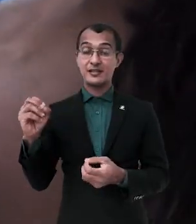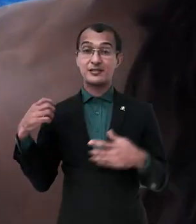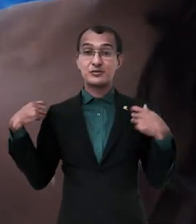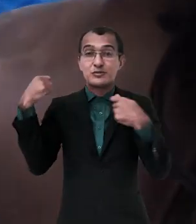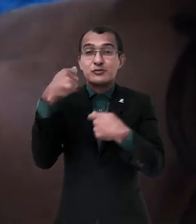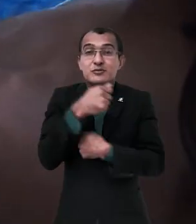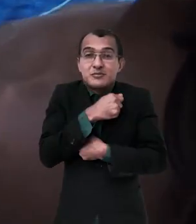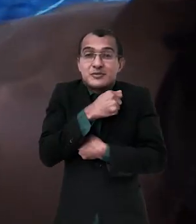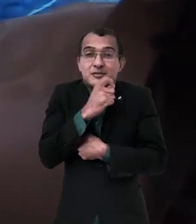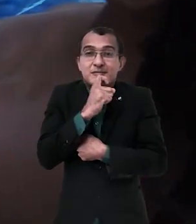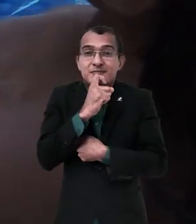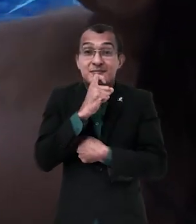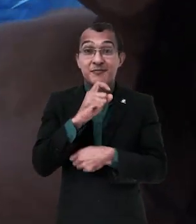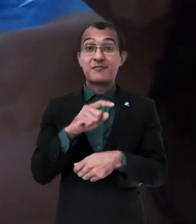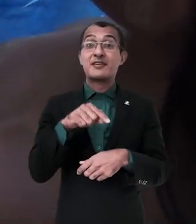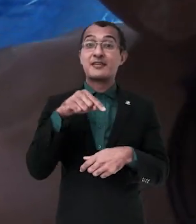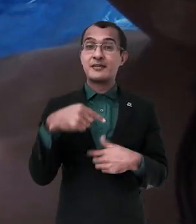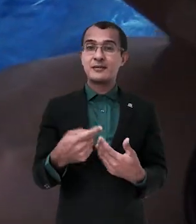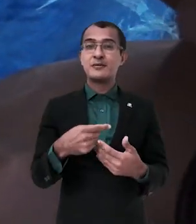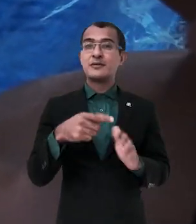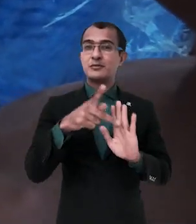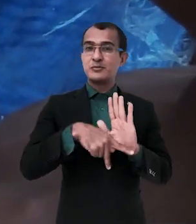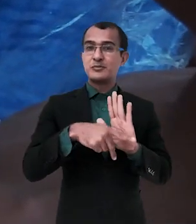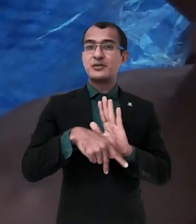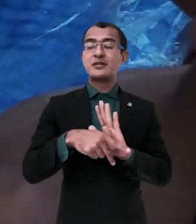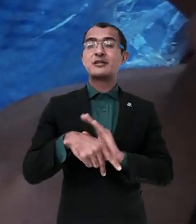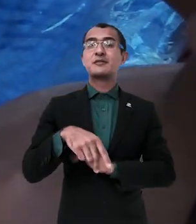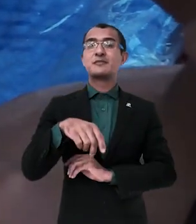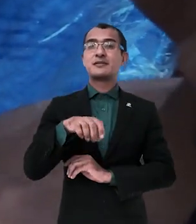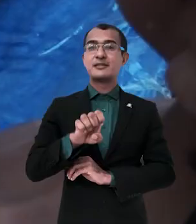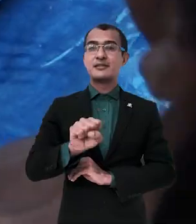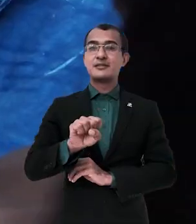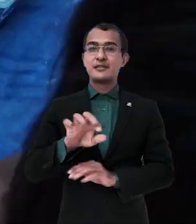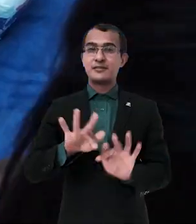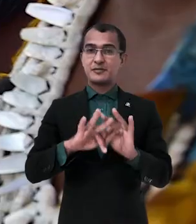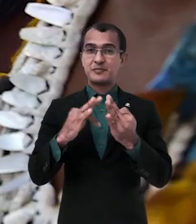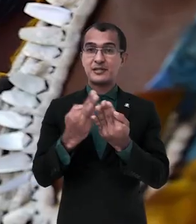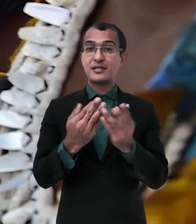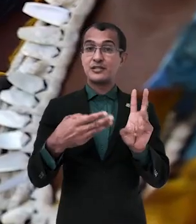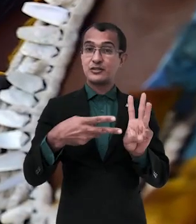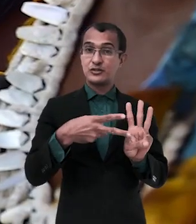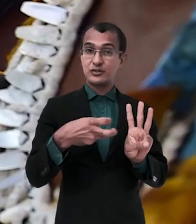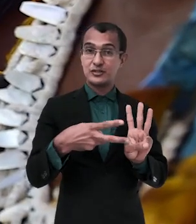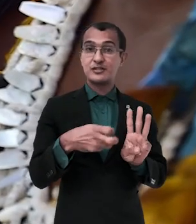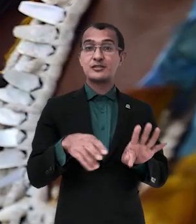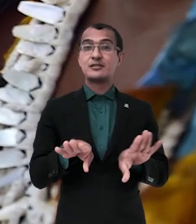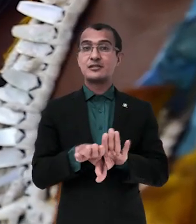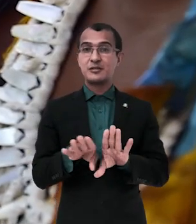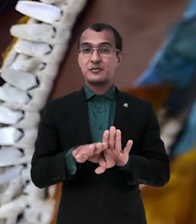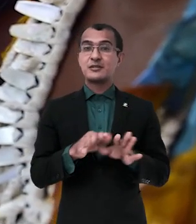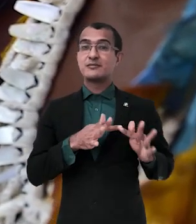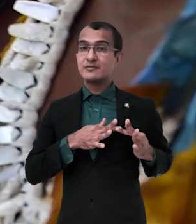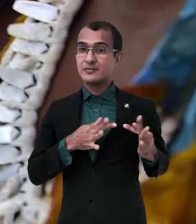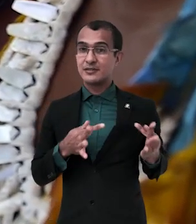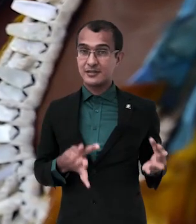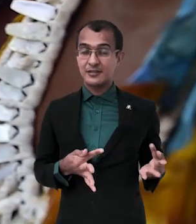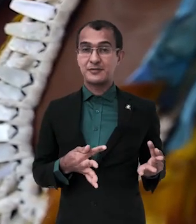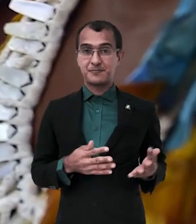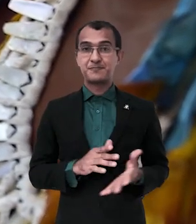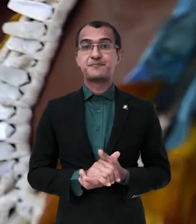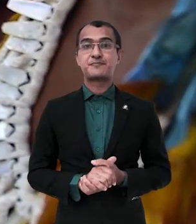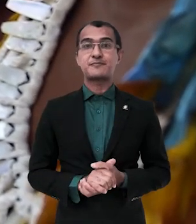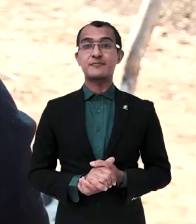500 cobertores. A iniciativa faz parte dos programas Ser Família Indígena e Ser Família Solidário, idealizados